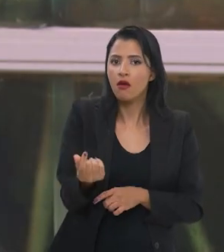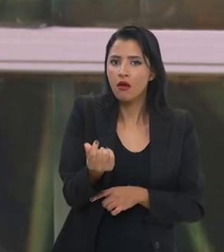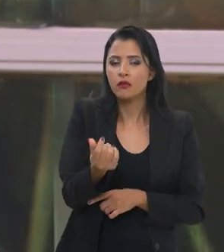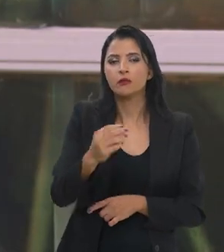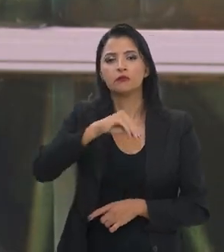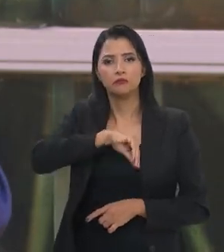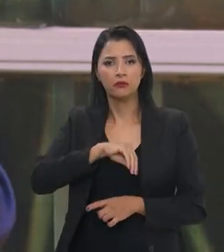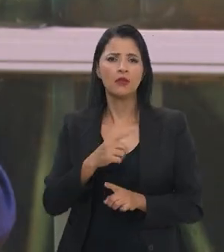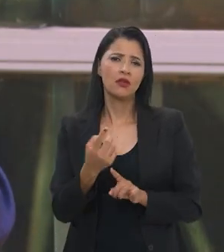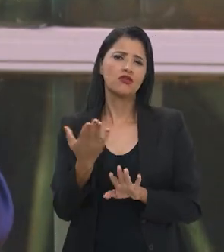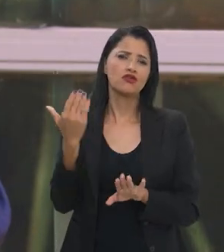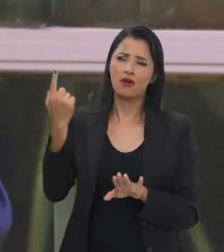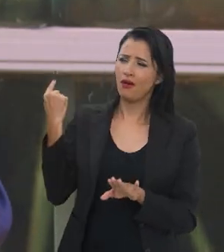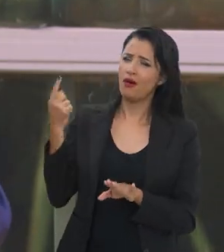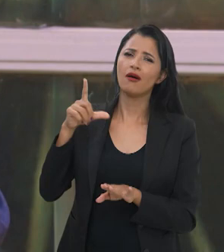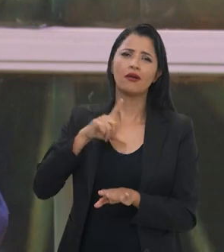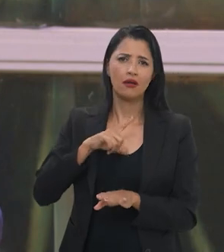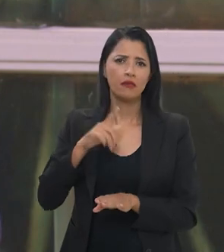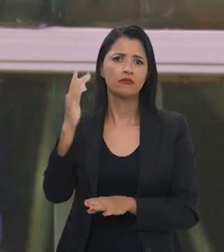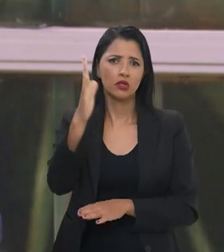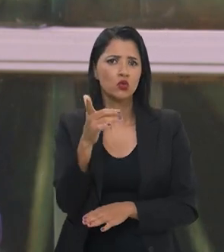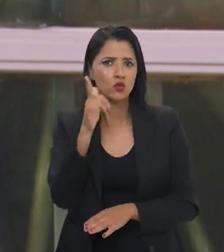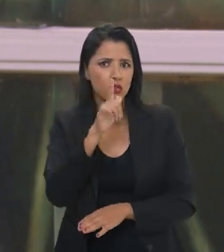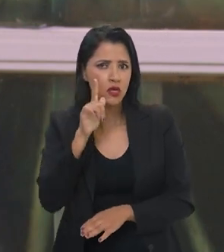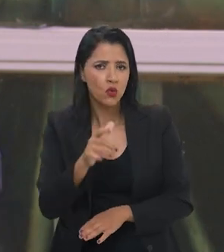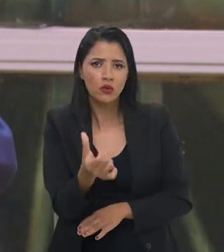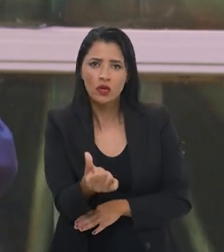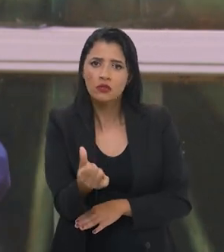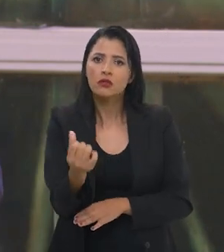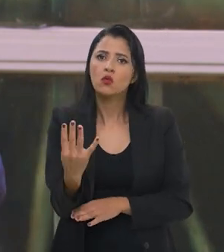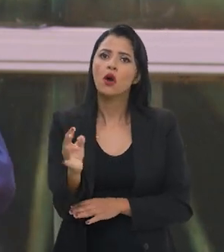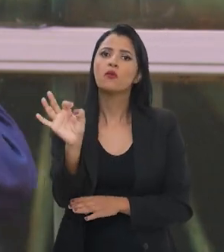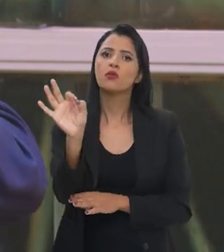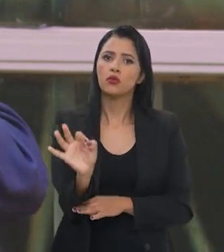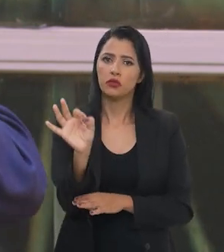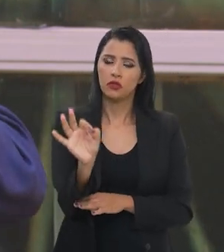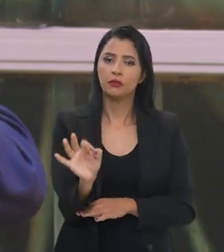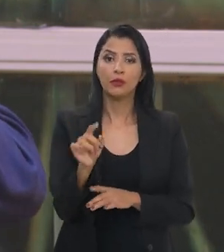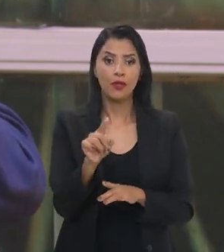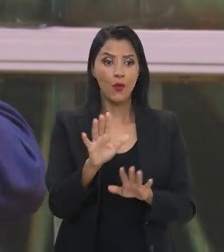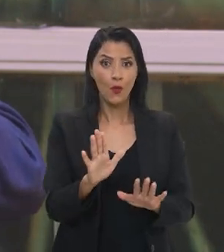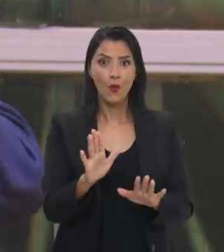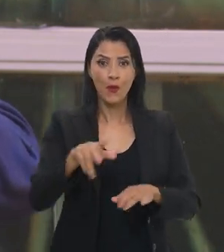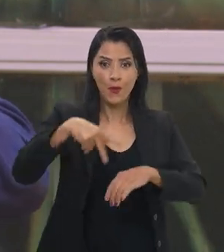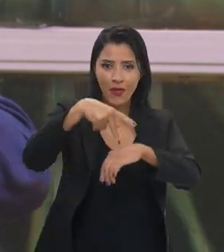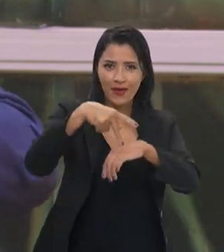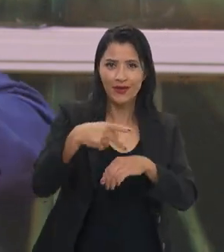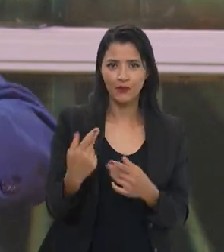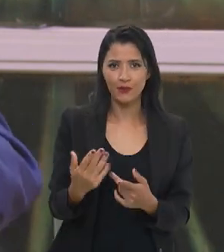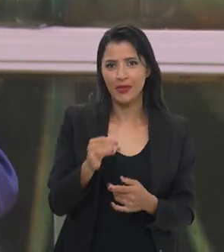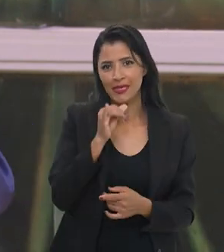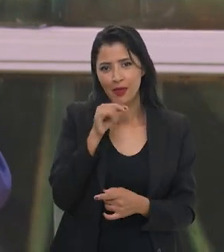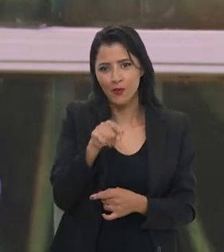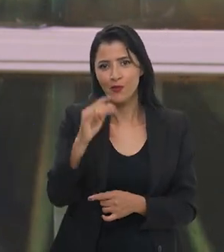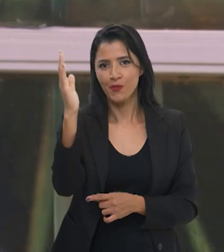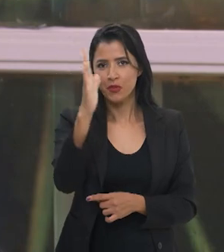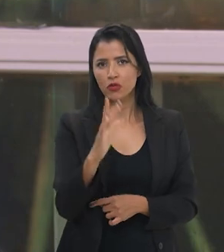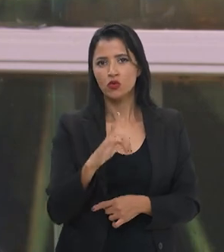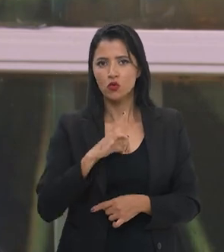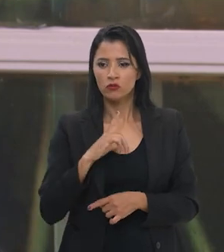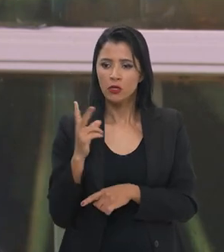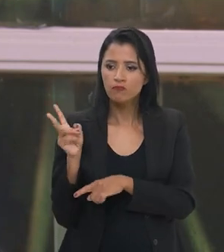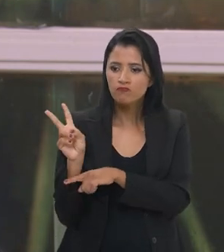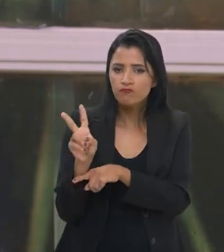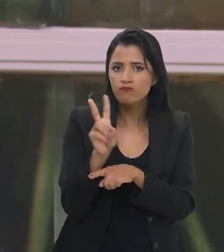isso o Brasil já alcançou lá atrás 54%, então quando um país tem como o Brasil a partir de